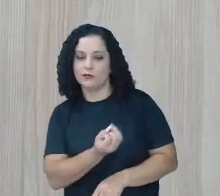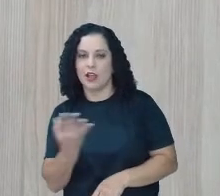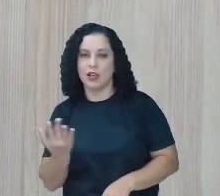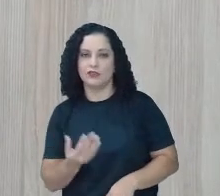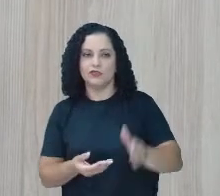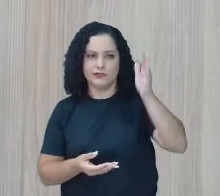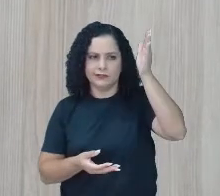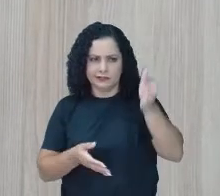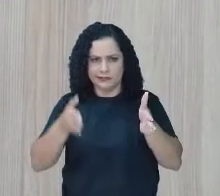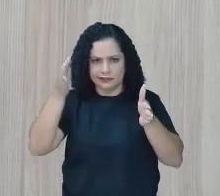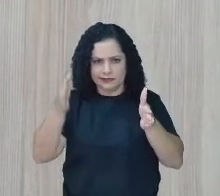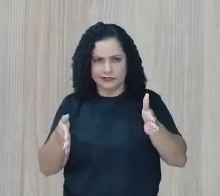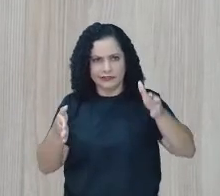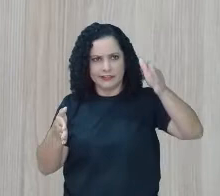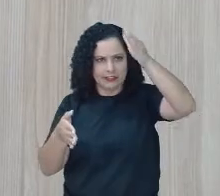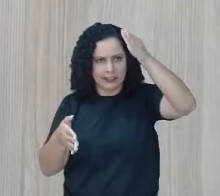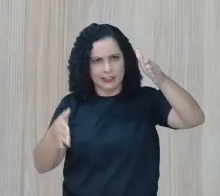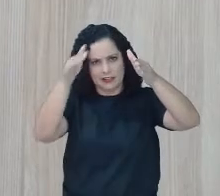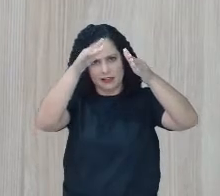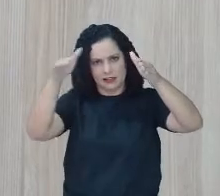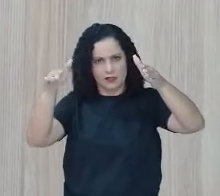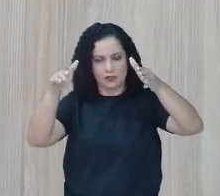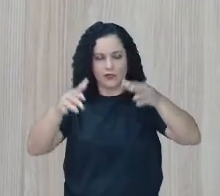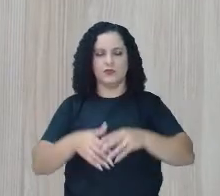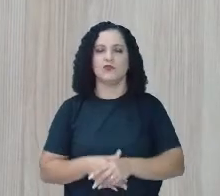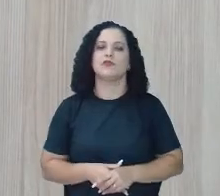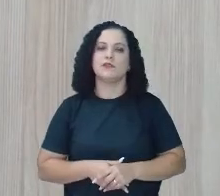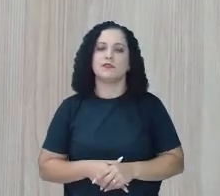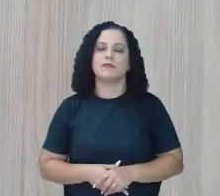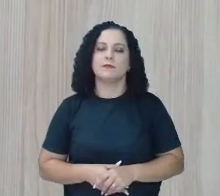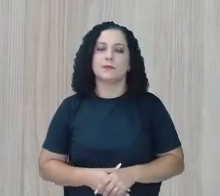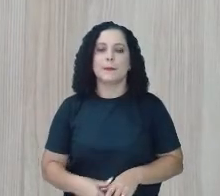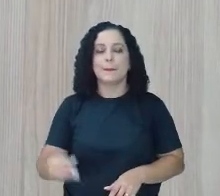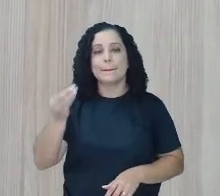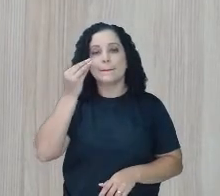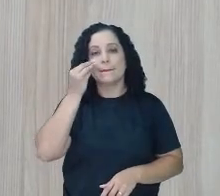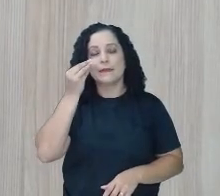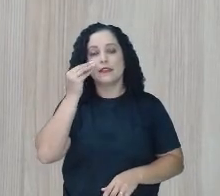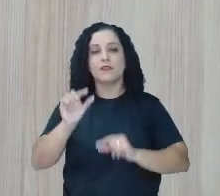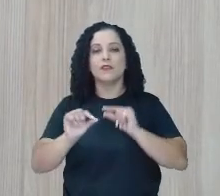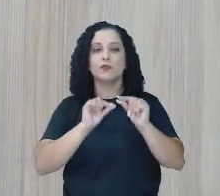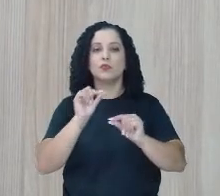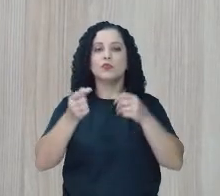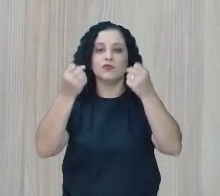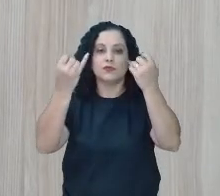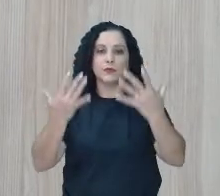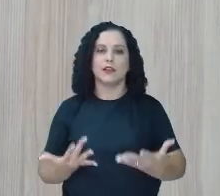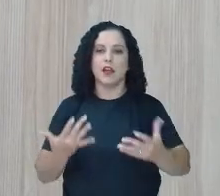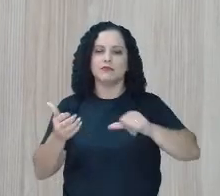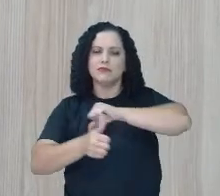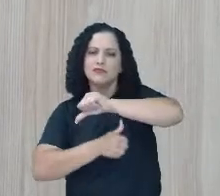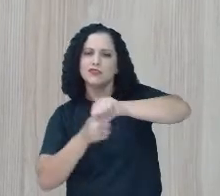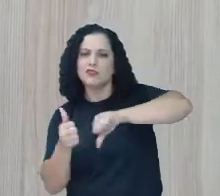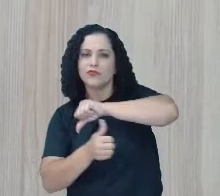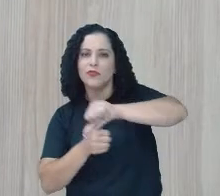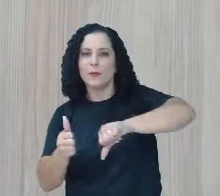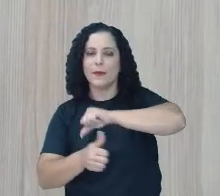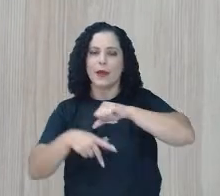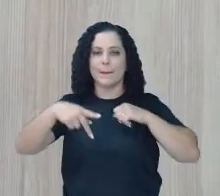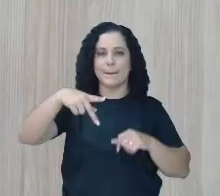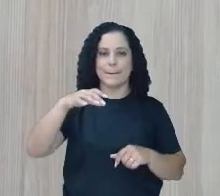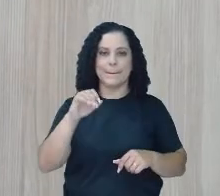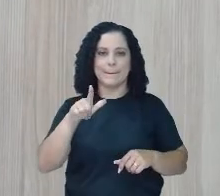diagonais, certo? Então, observe aí o que eu falei sobre você transformar um polígono em